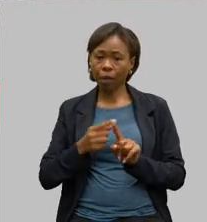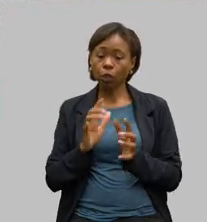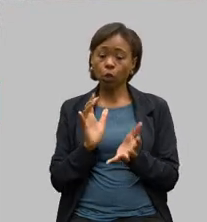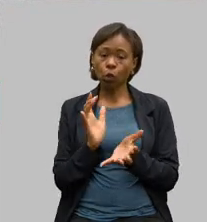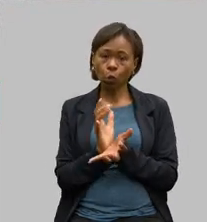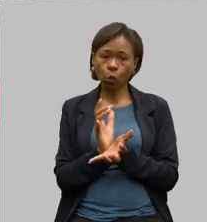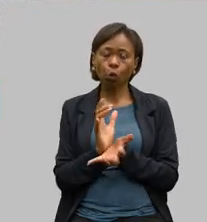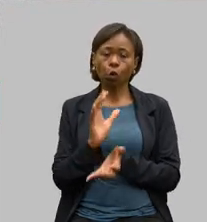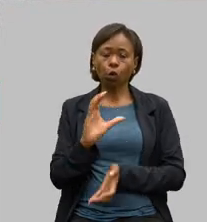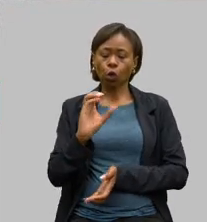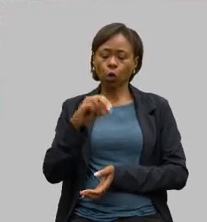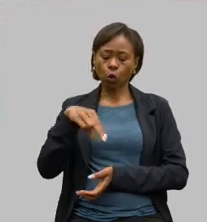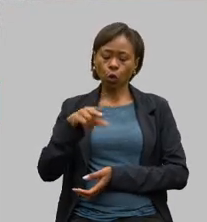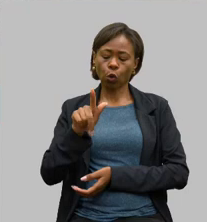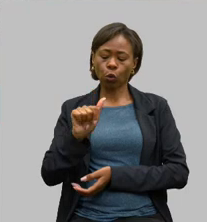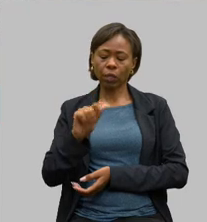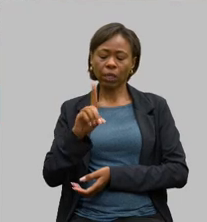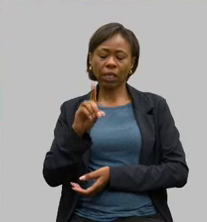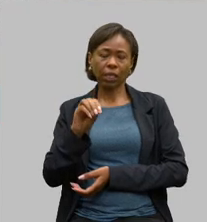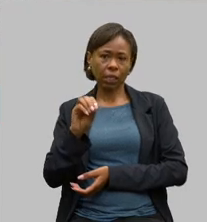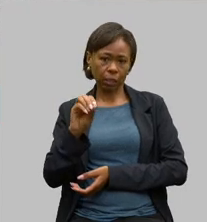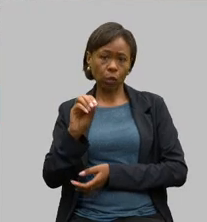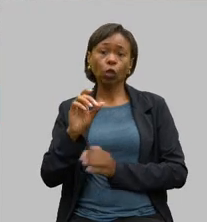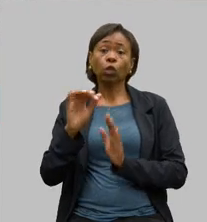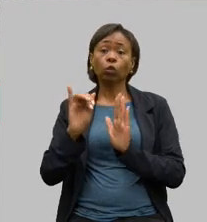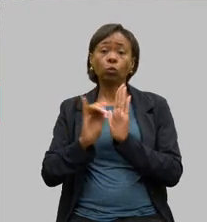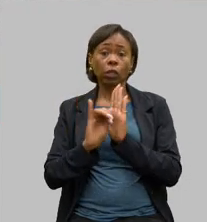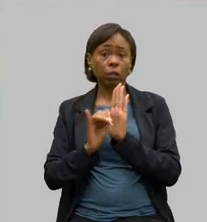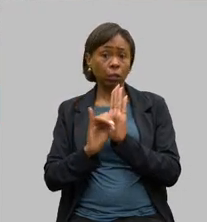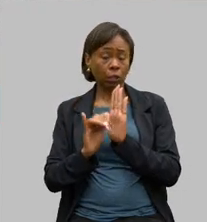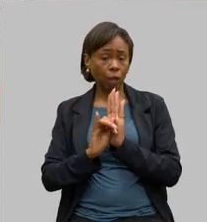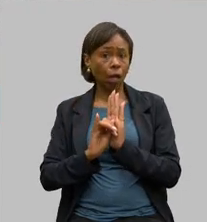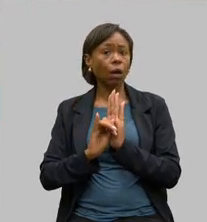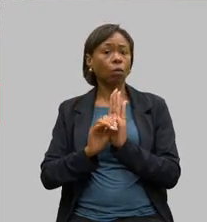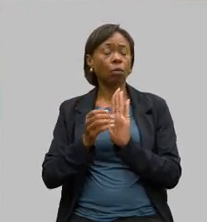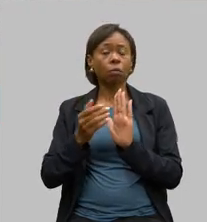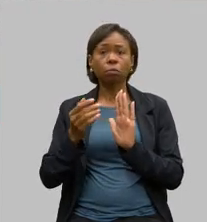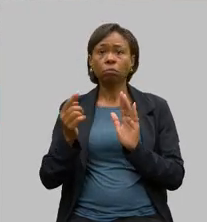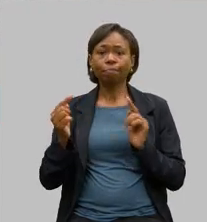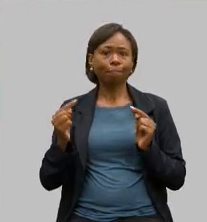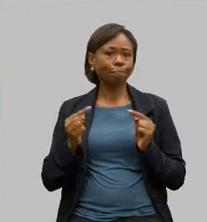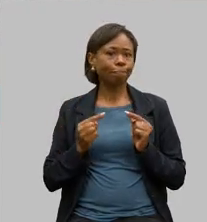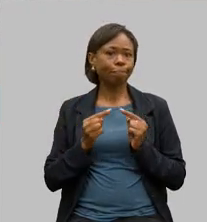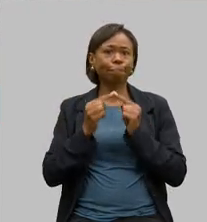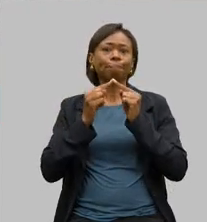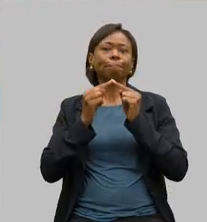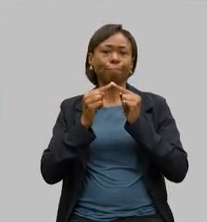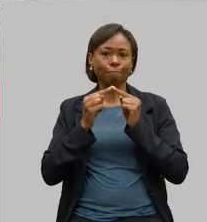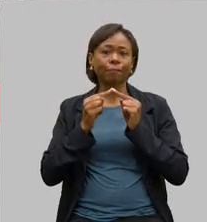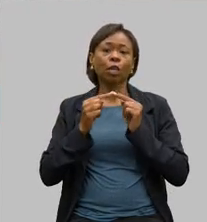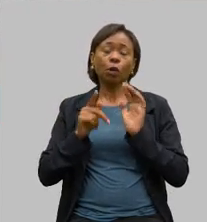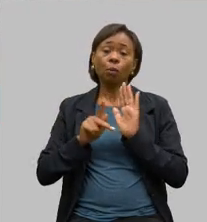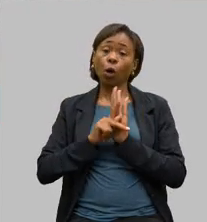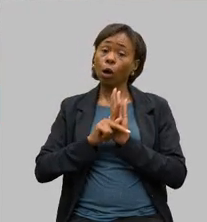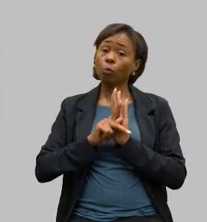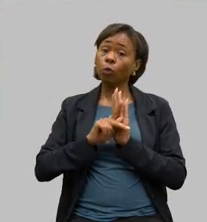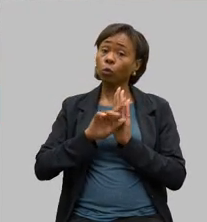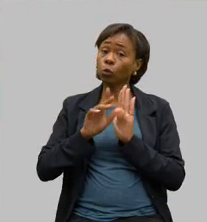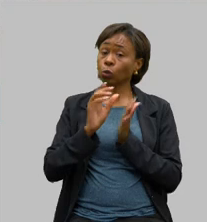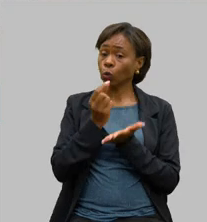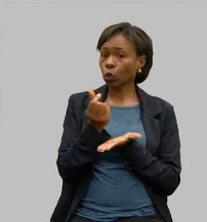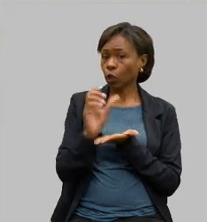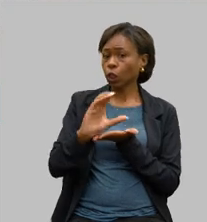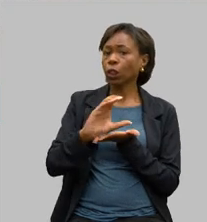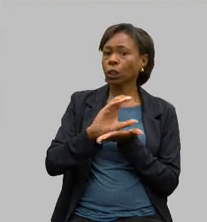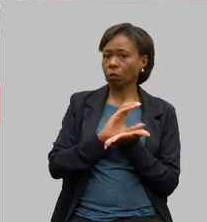eh no que se refere a edital foi um edital mais próximo foi esse que veio de uma Emenda parlamentar da deputada